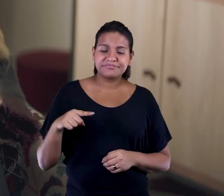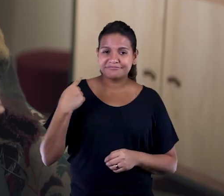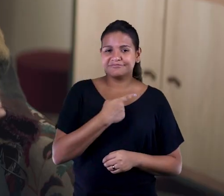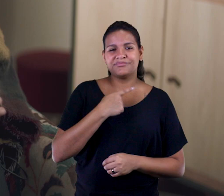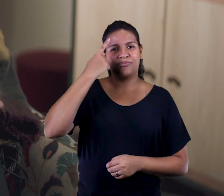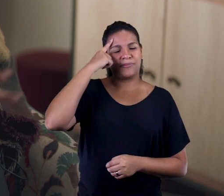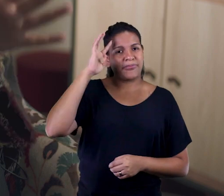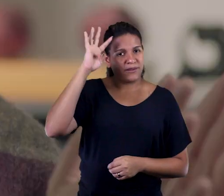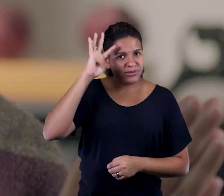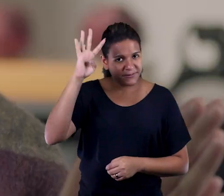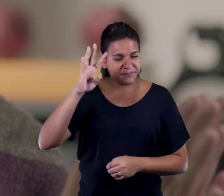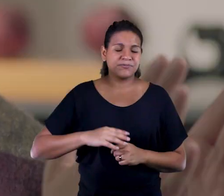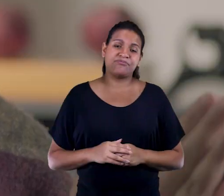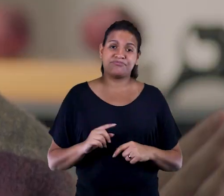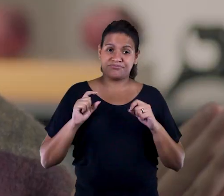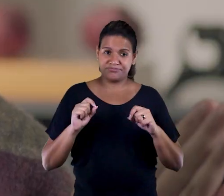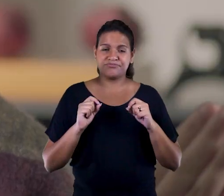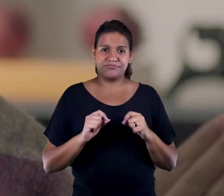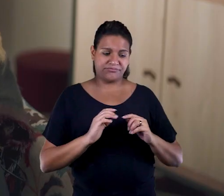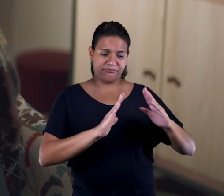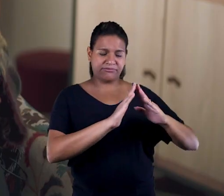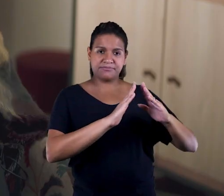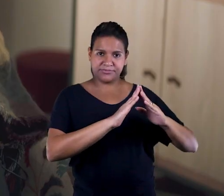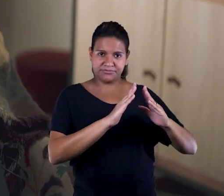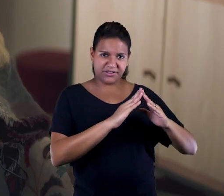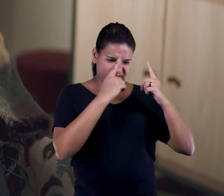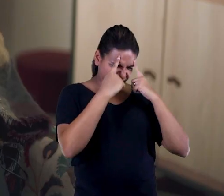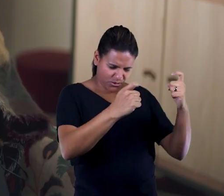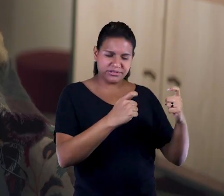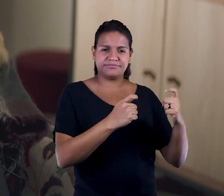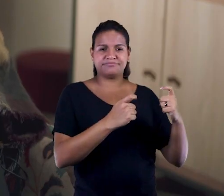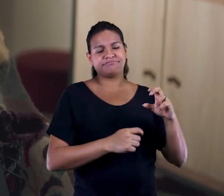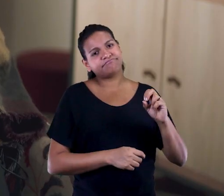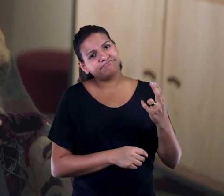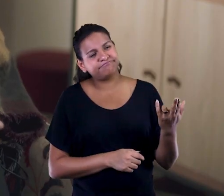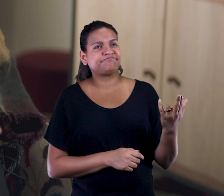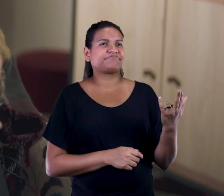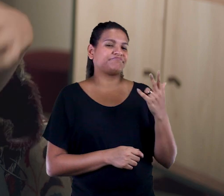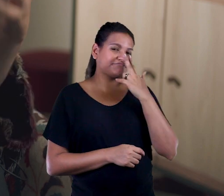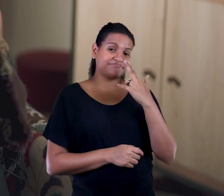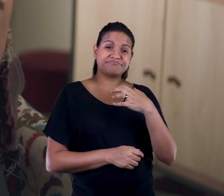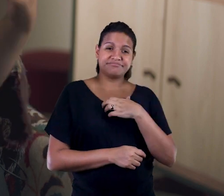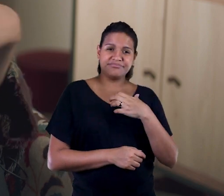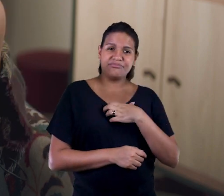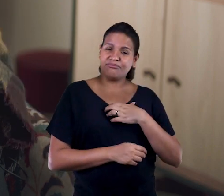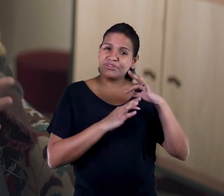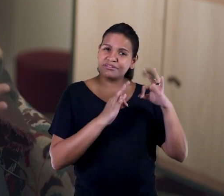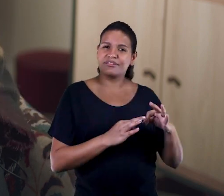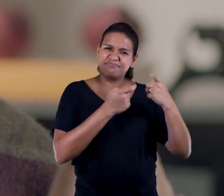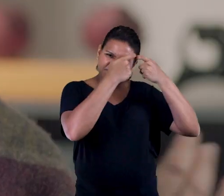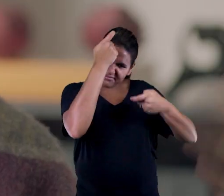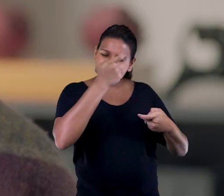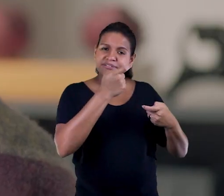Que é a teoria que liga violência doméstica ou até algumas outras psicopatologias, uma questão meio psicopata